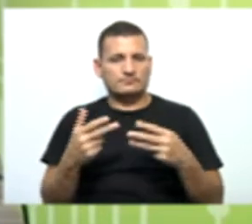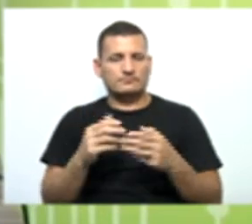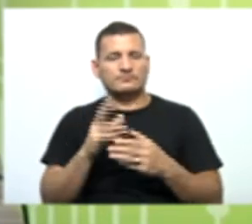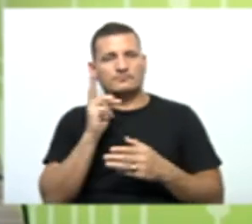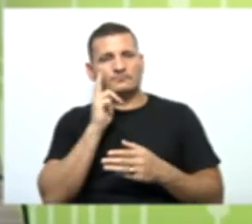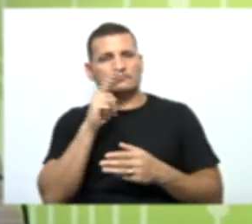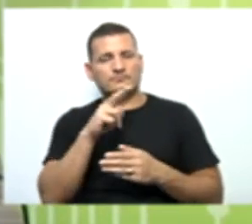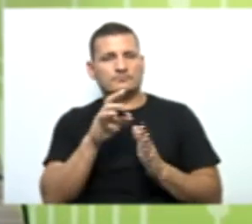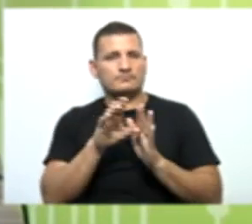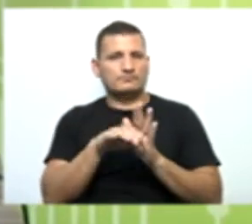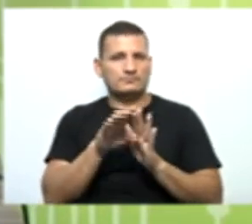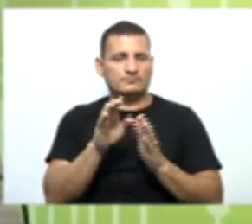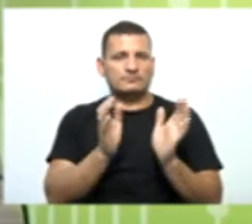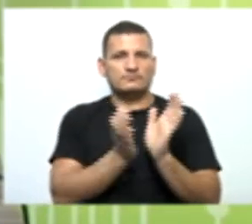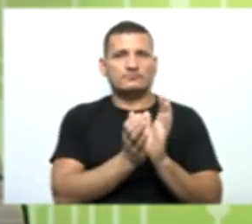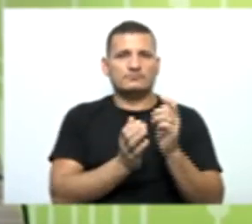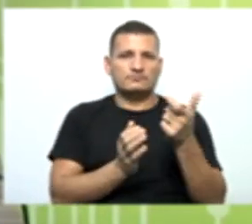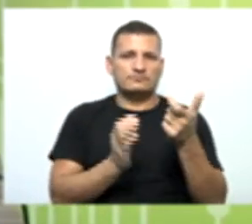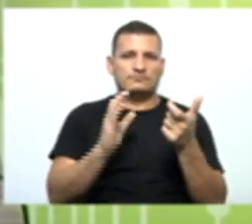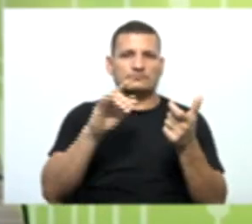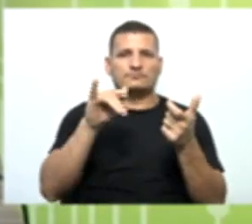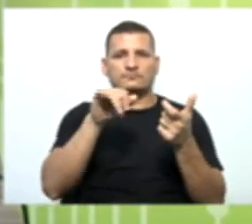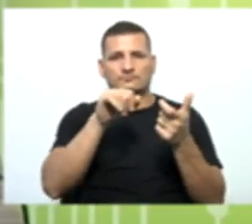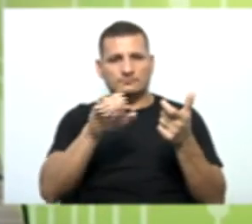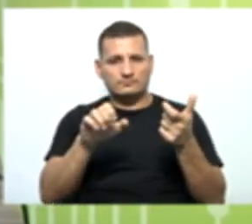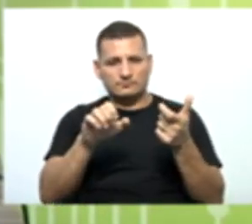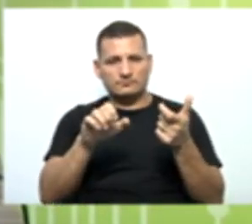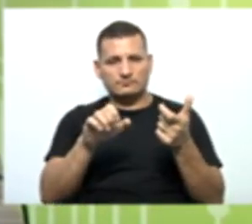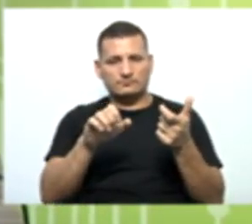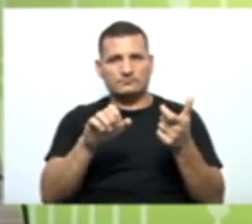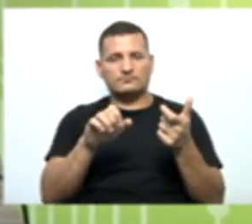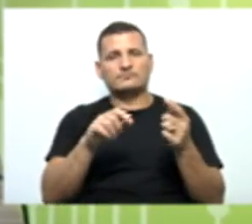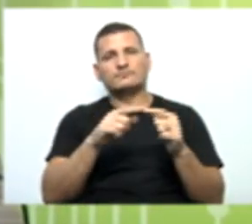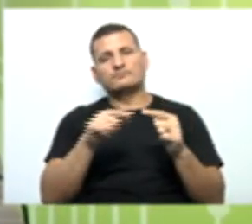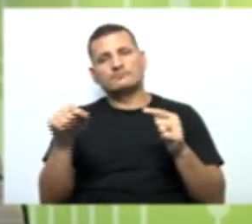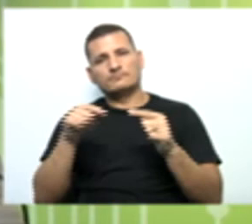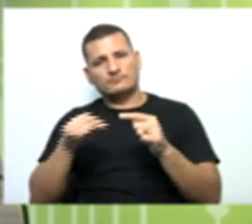o conceito de classe, também relacionado diretamente com o conceito de